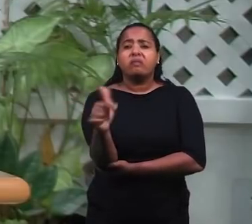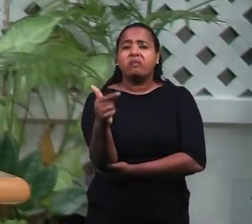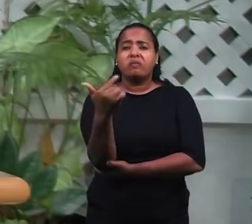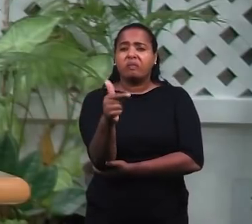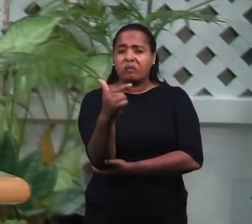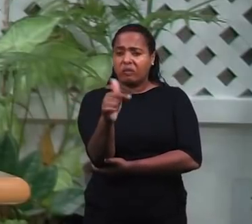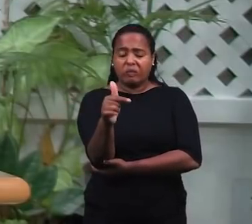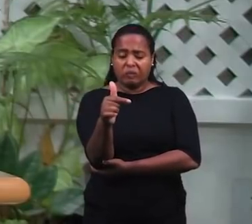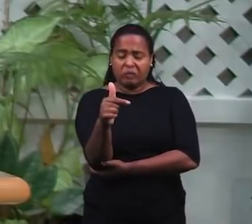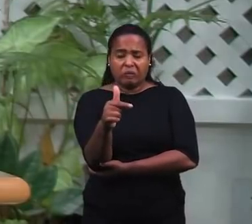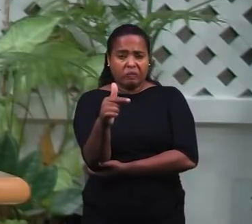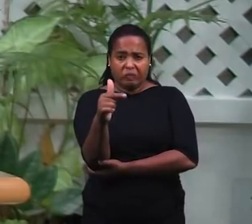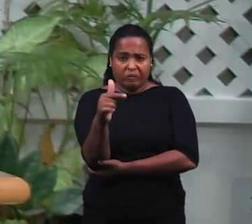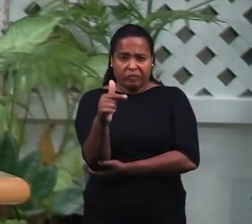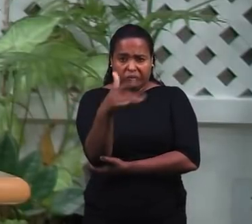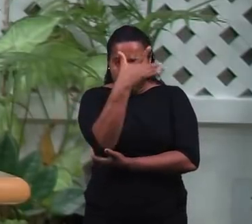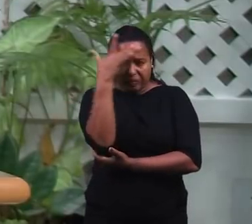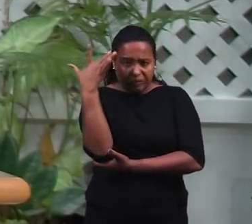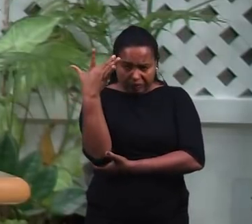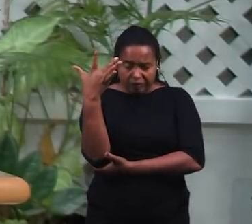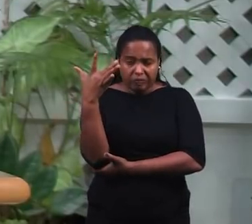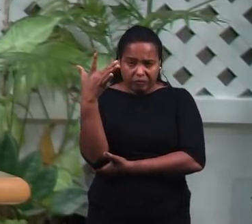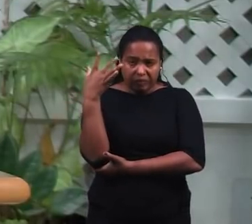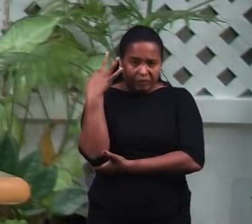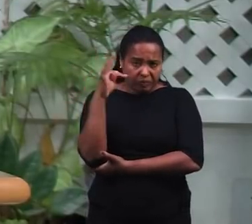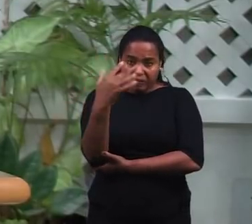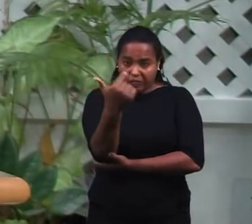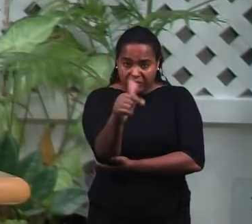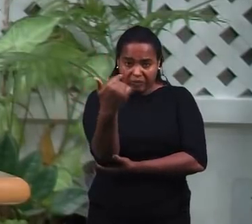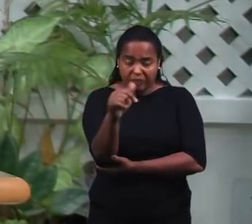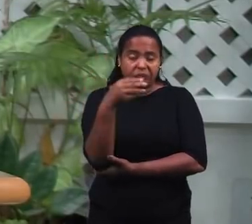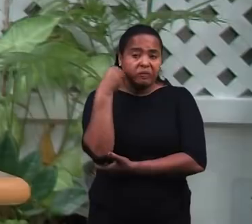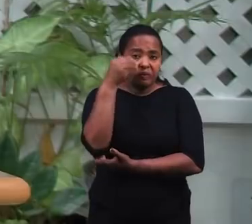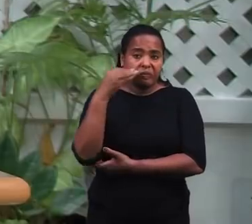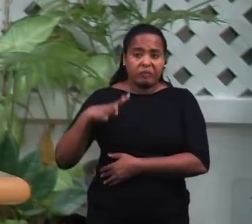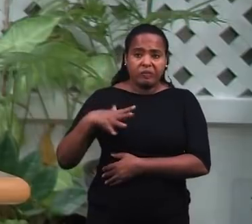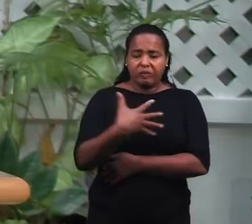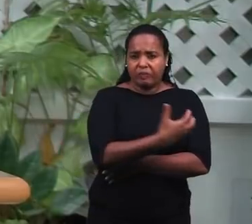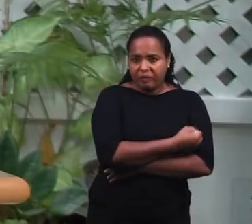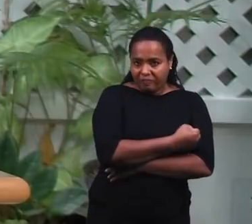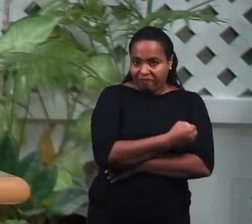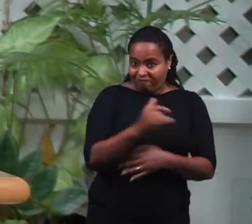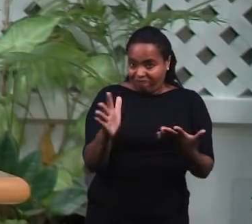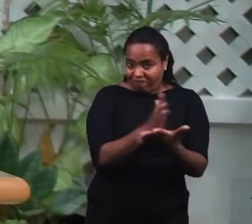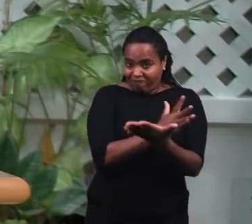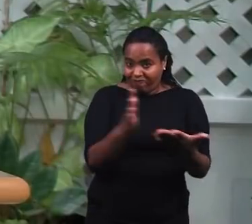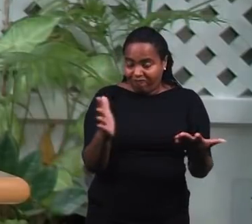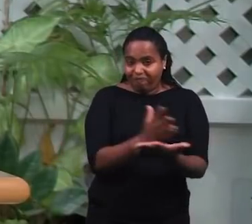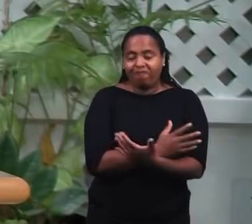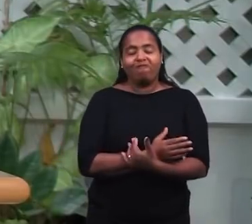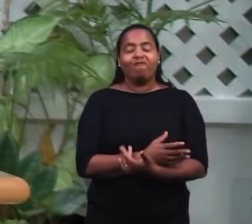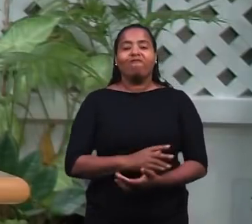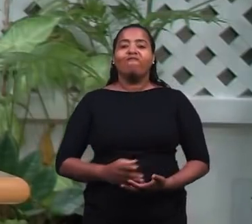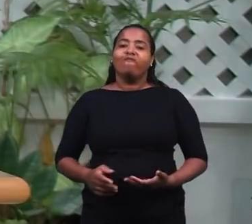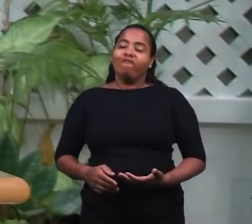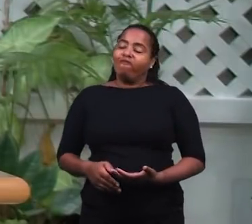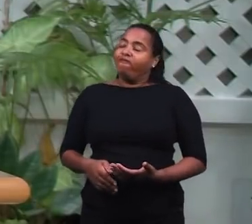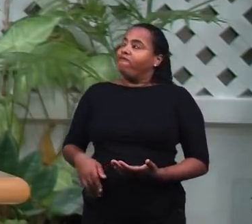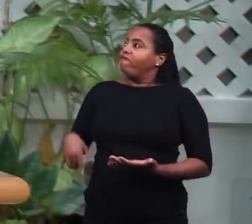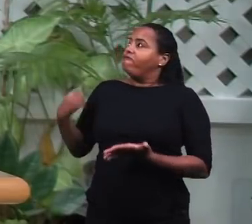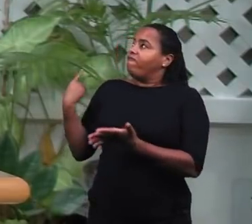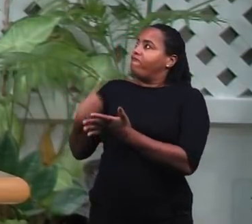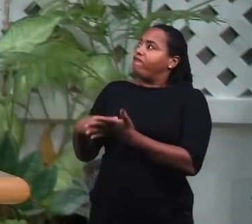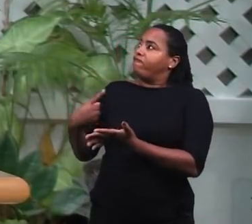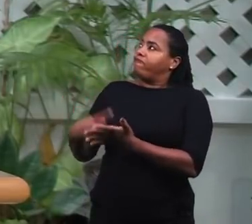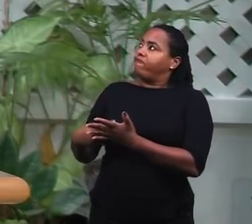a maioria deles, a grande maioria, não tem experiência de salvação, não tem compromisso com a